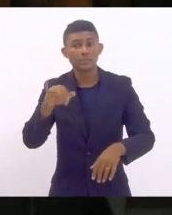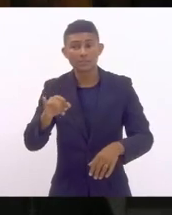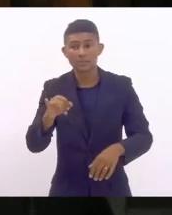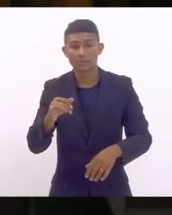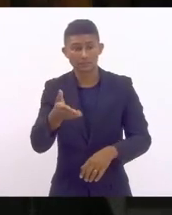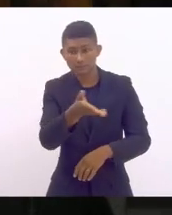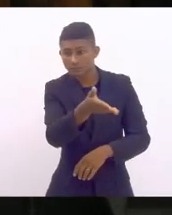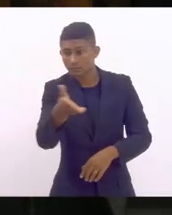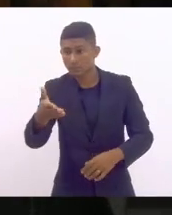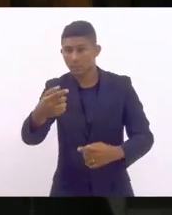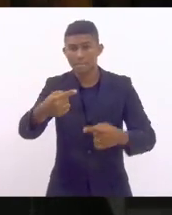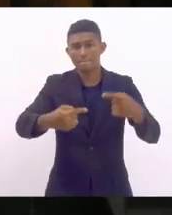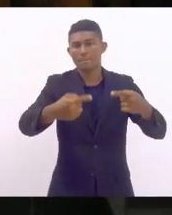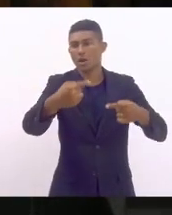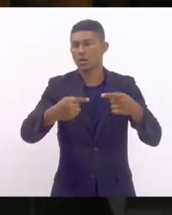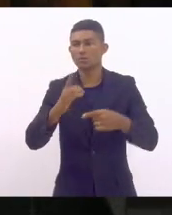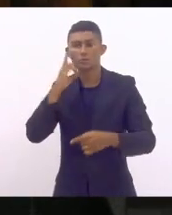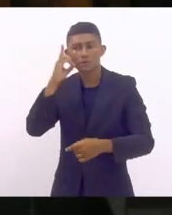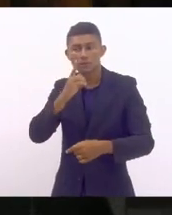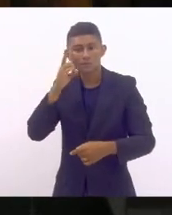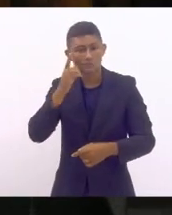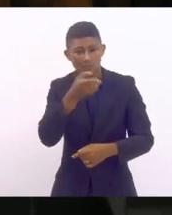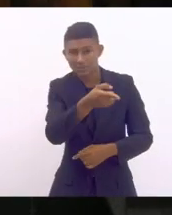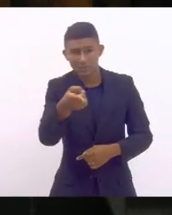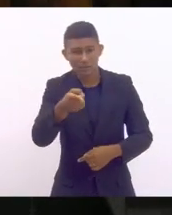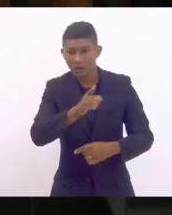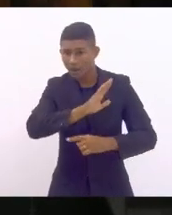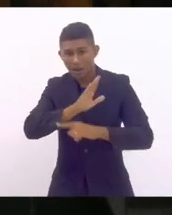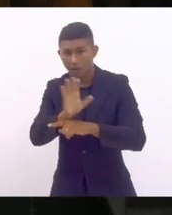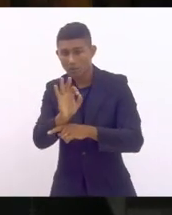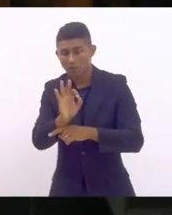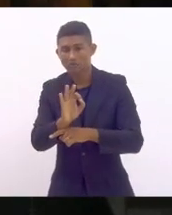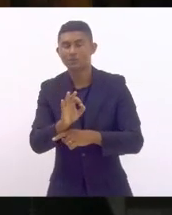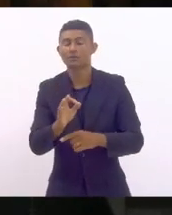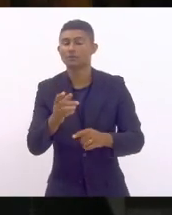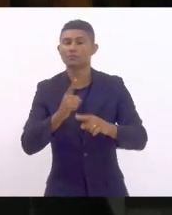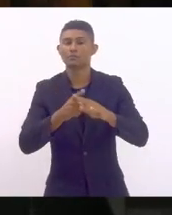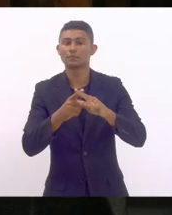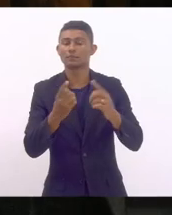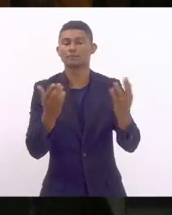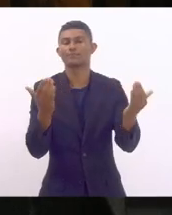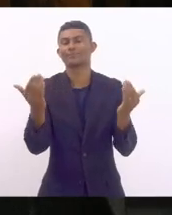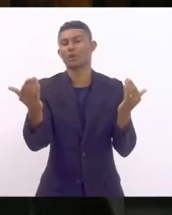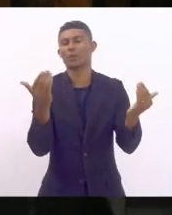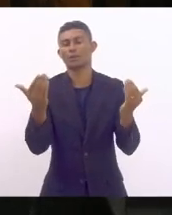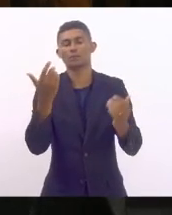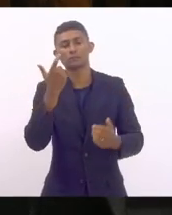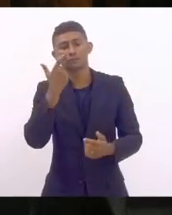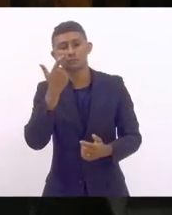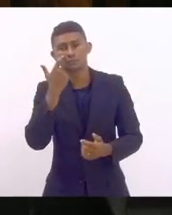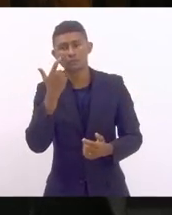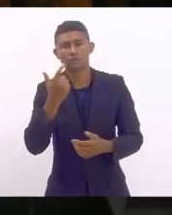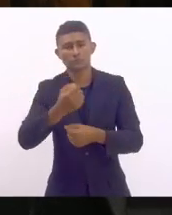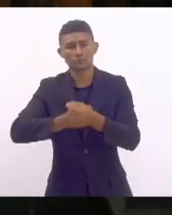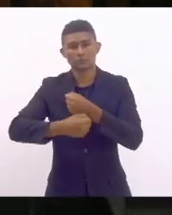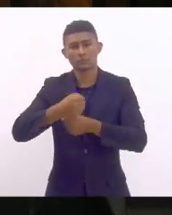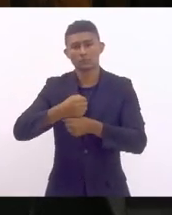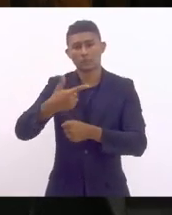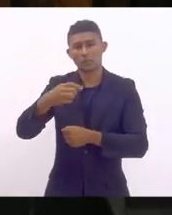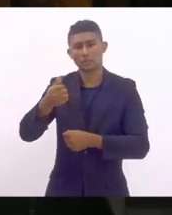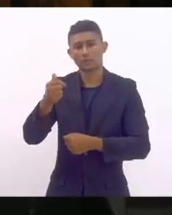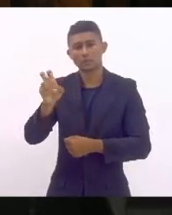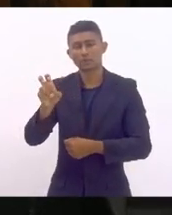parlamentares nós tivemos comparado 2021 com que nós temos de emenda em 2015